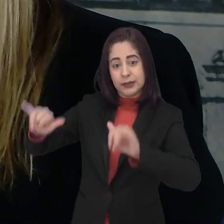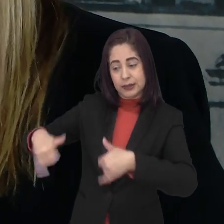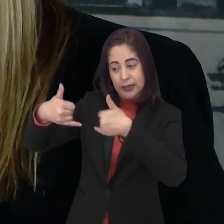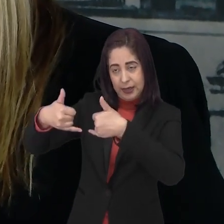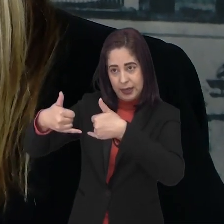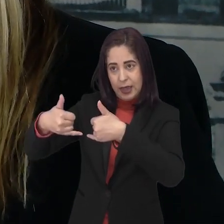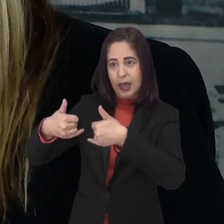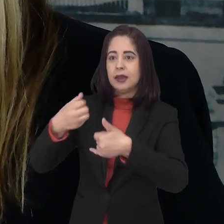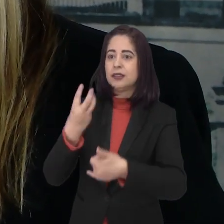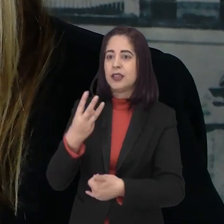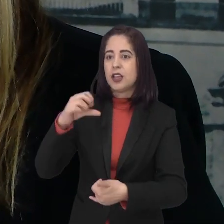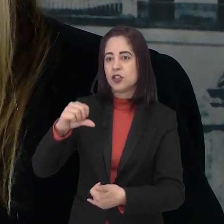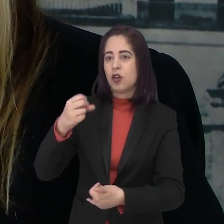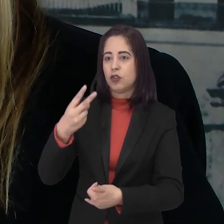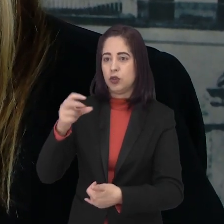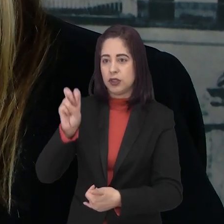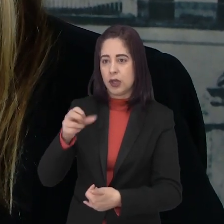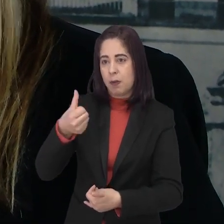telefone